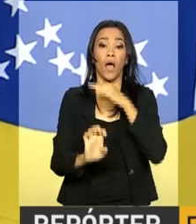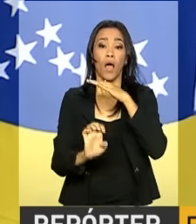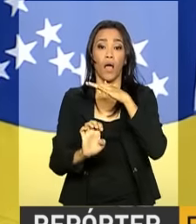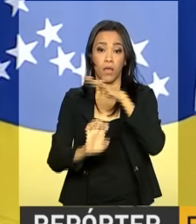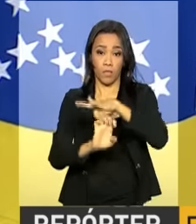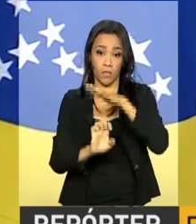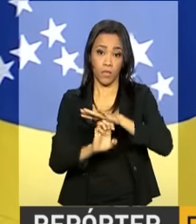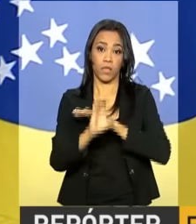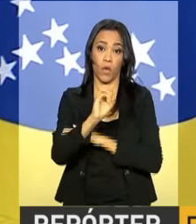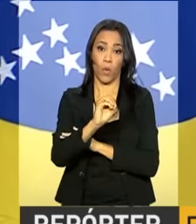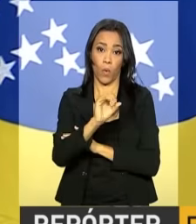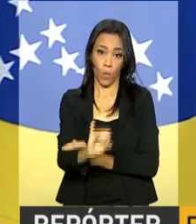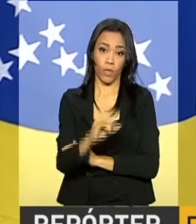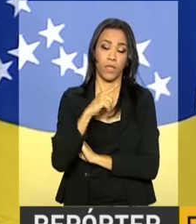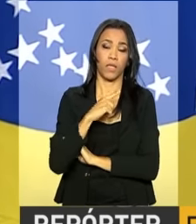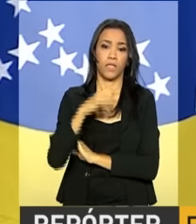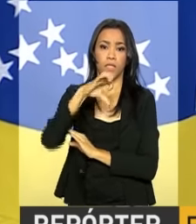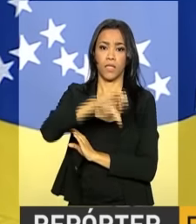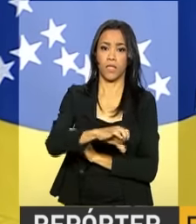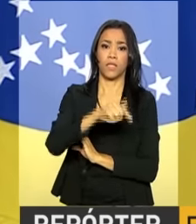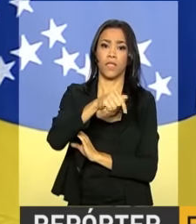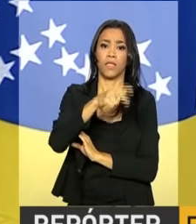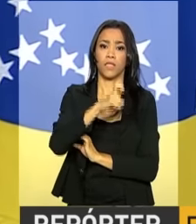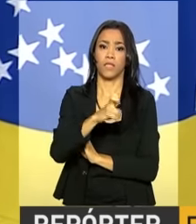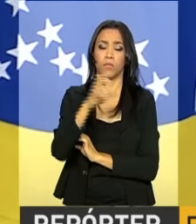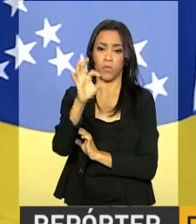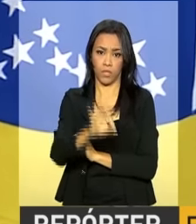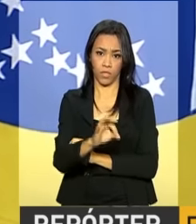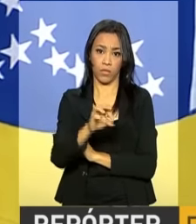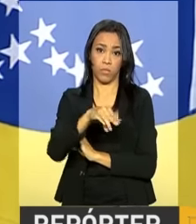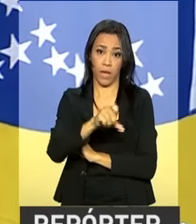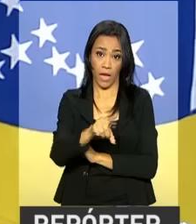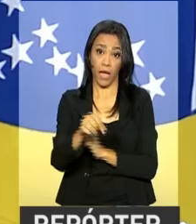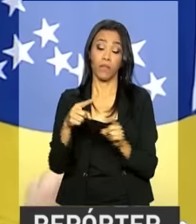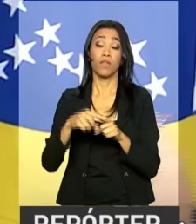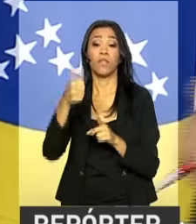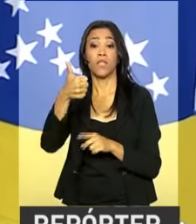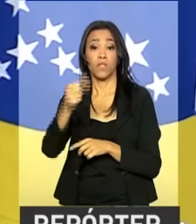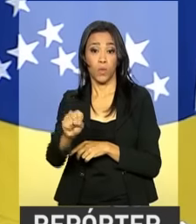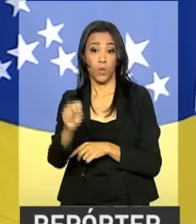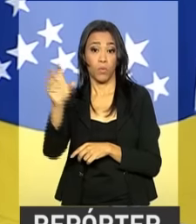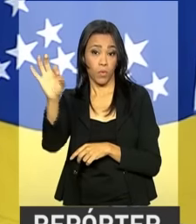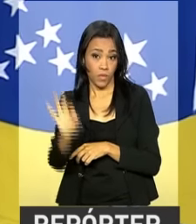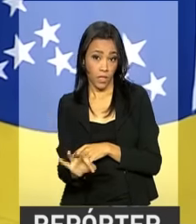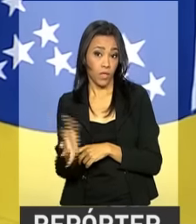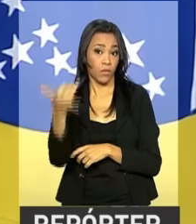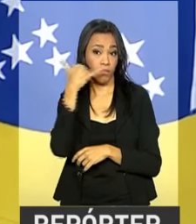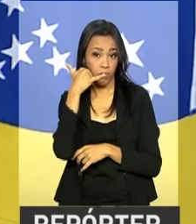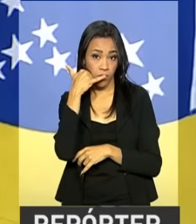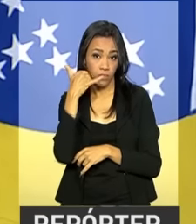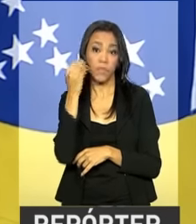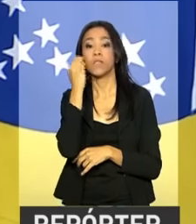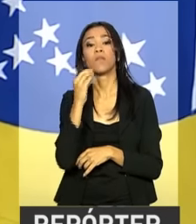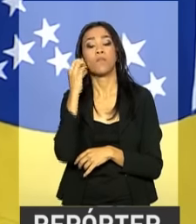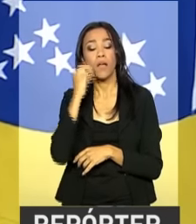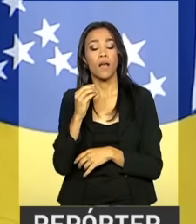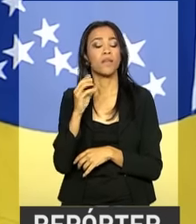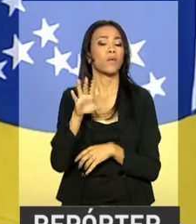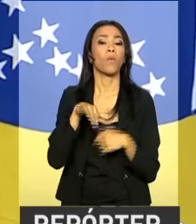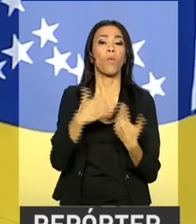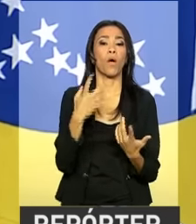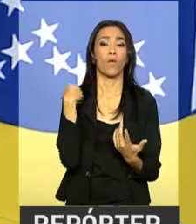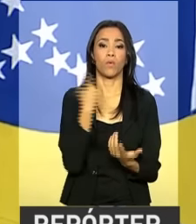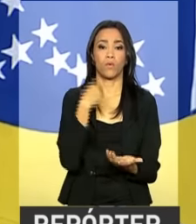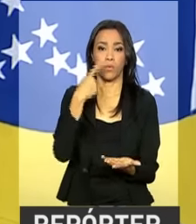de telefonia fixa e 18% da telefonia celular. Qual é a nossa missão